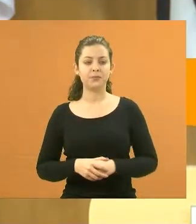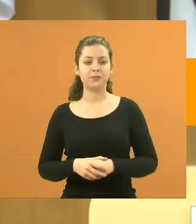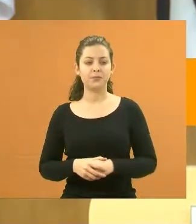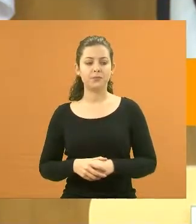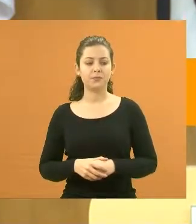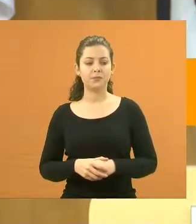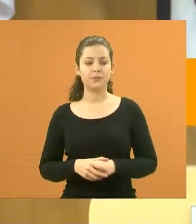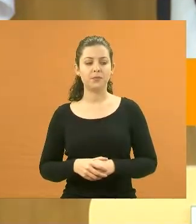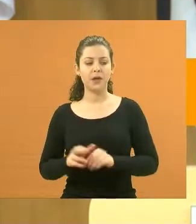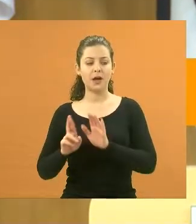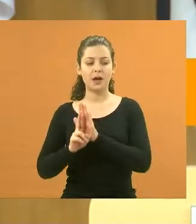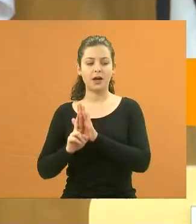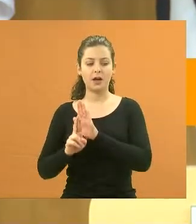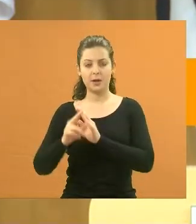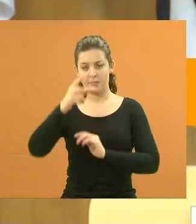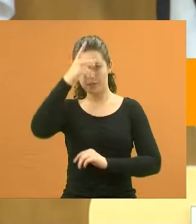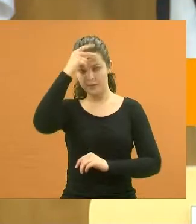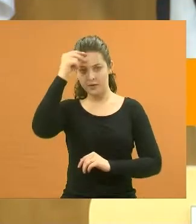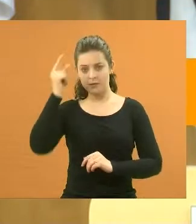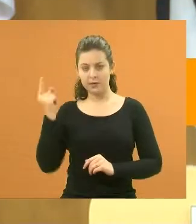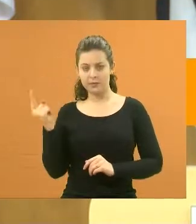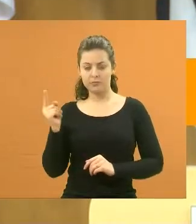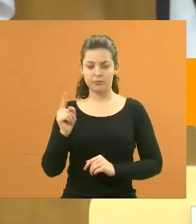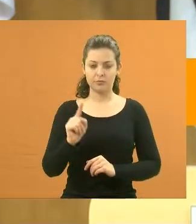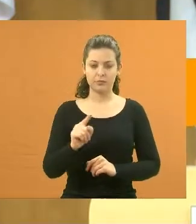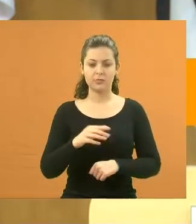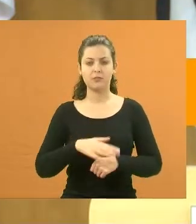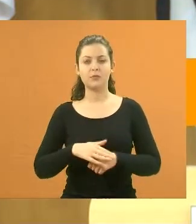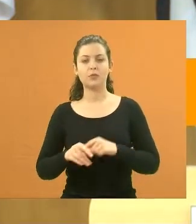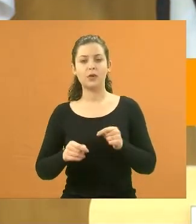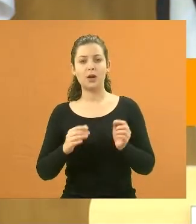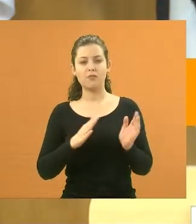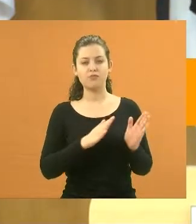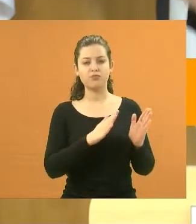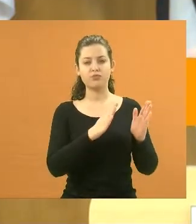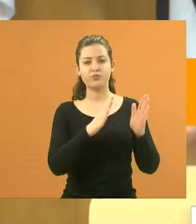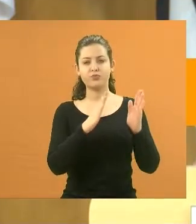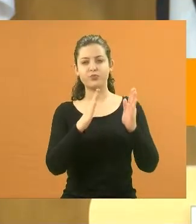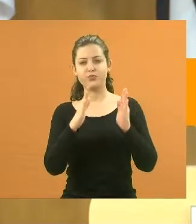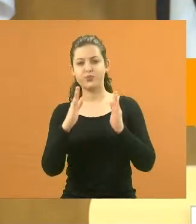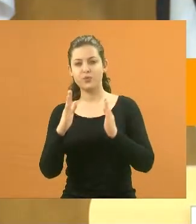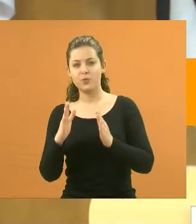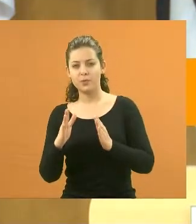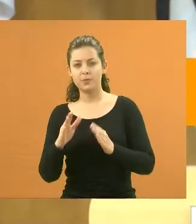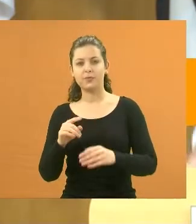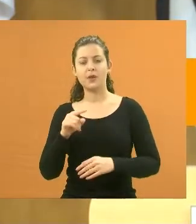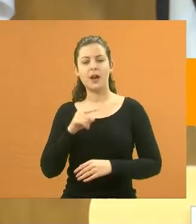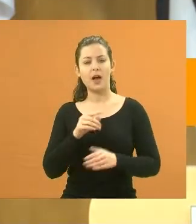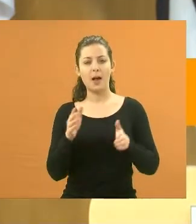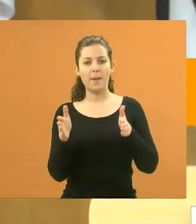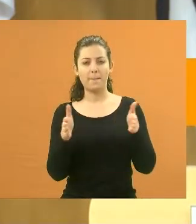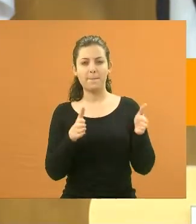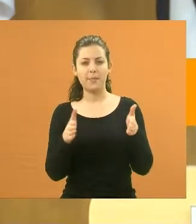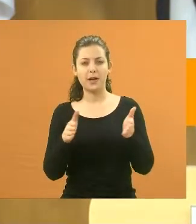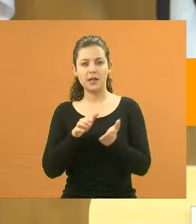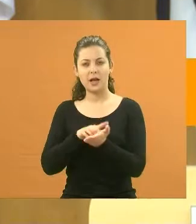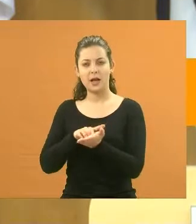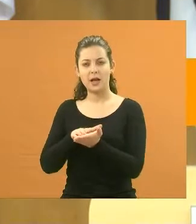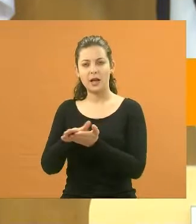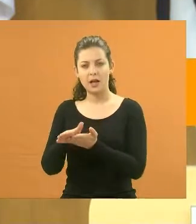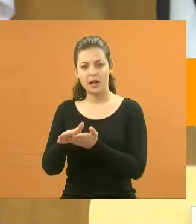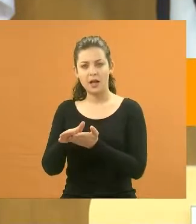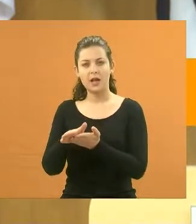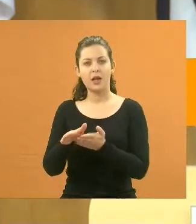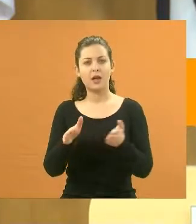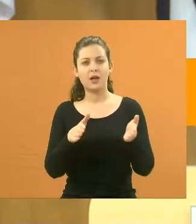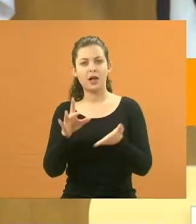pessoa do prefeito municipal, para que durante o período da vacatio legis, que é aquele período entre a publicação